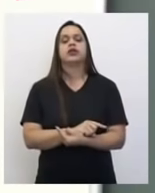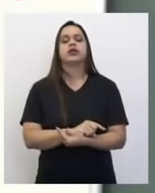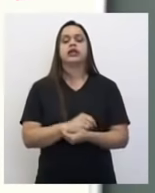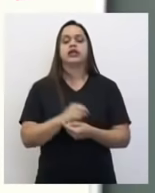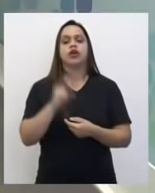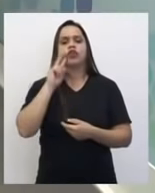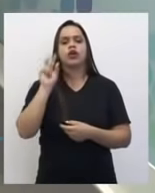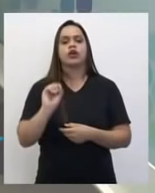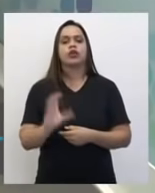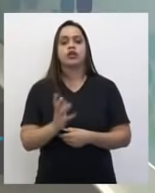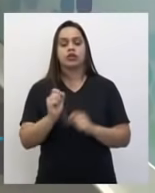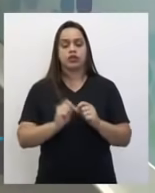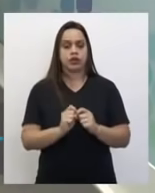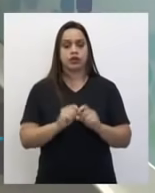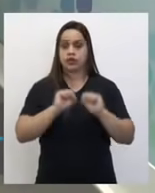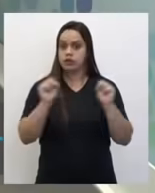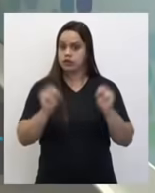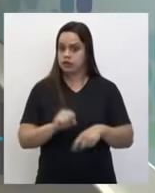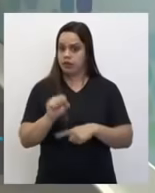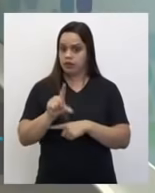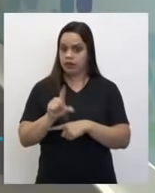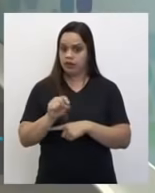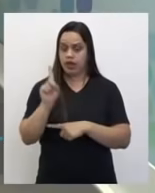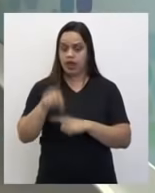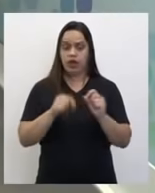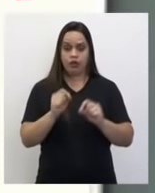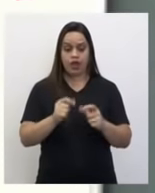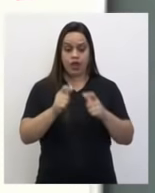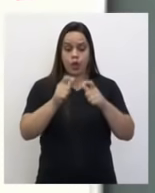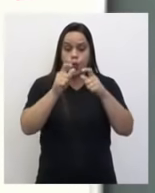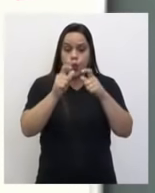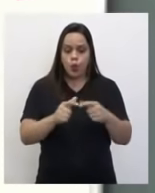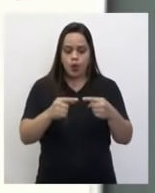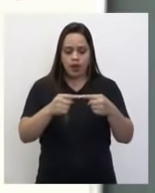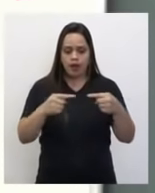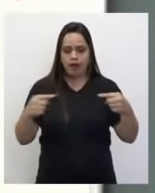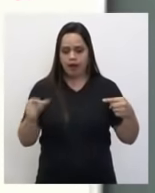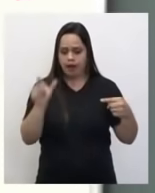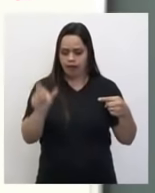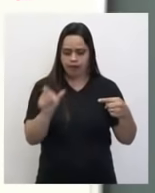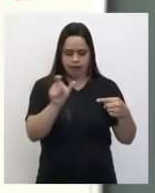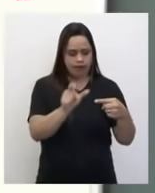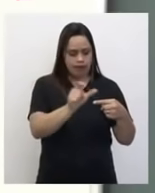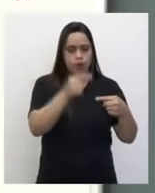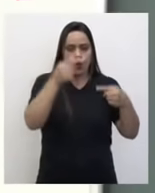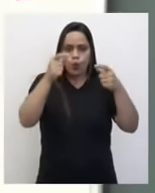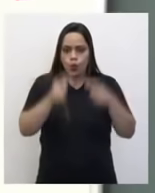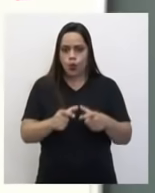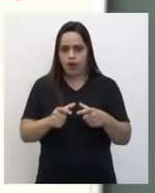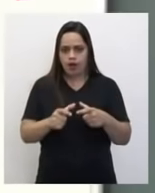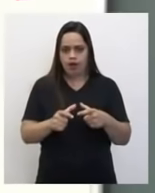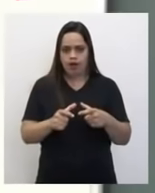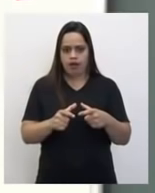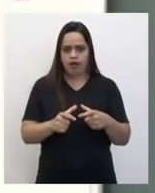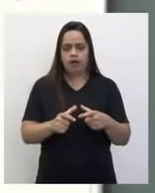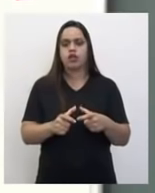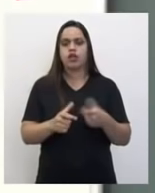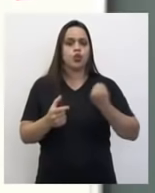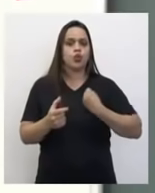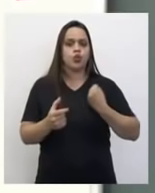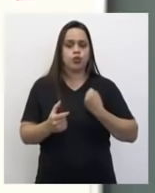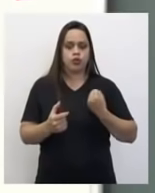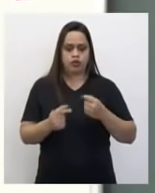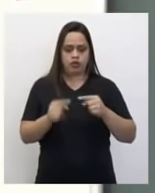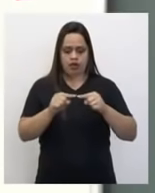acontece no sistema binário? O que importa é a posição onde esse esse algarismo vai